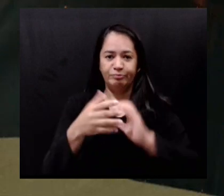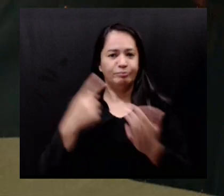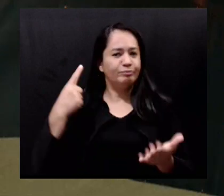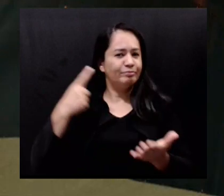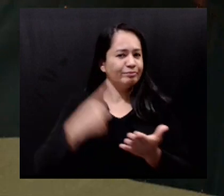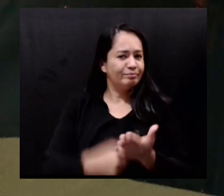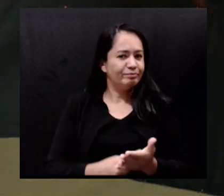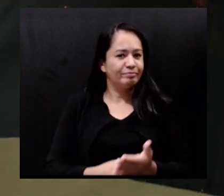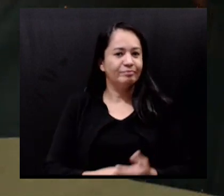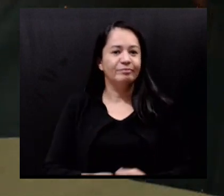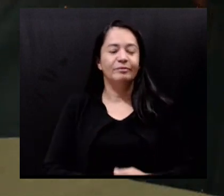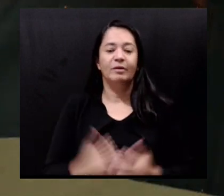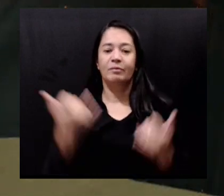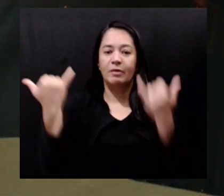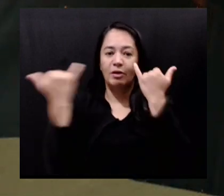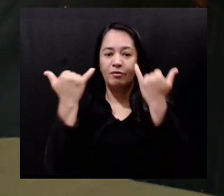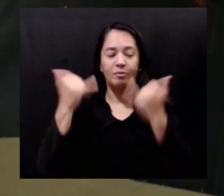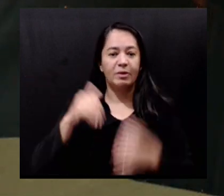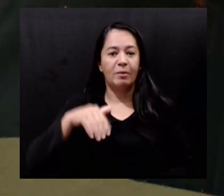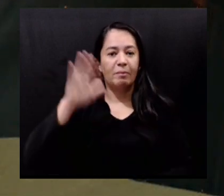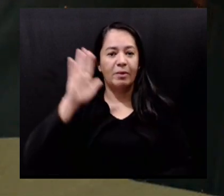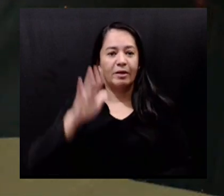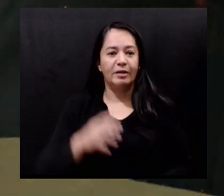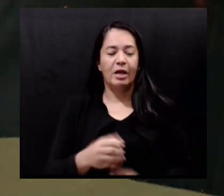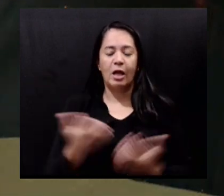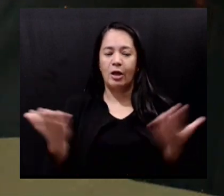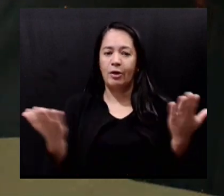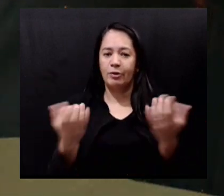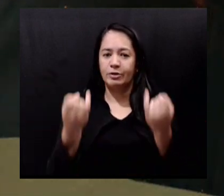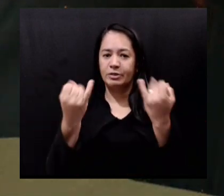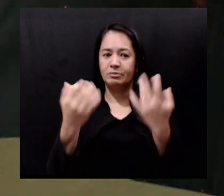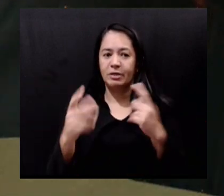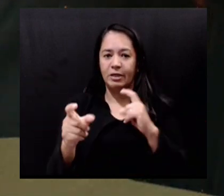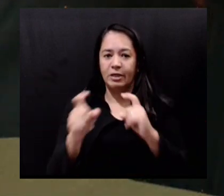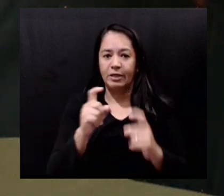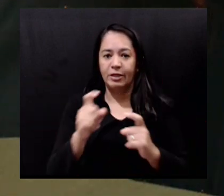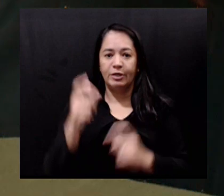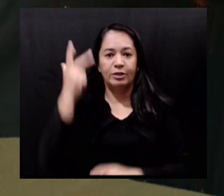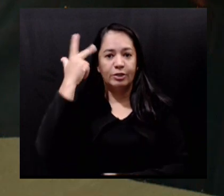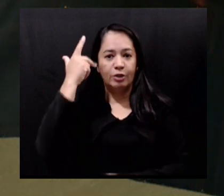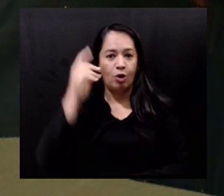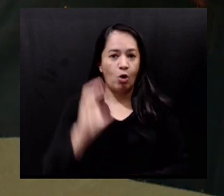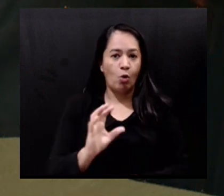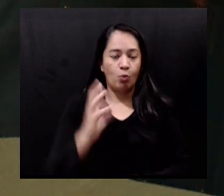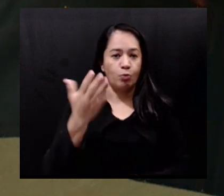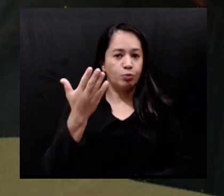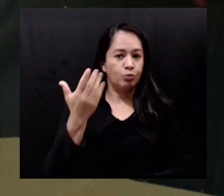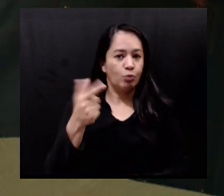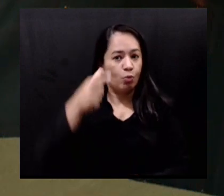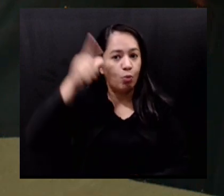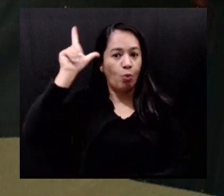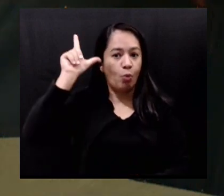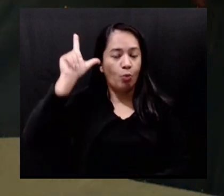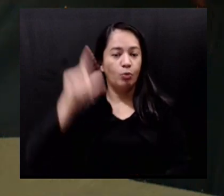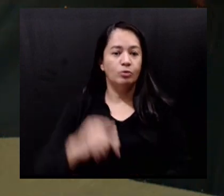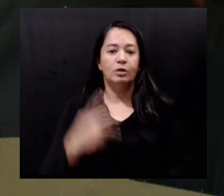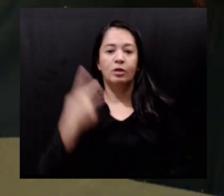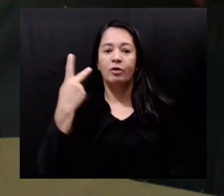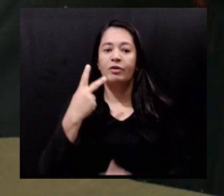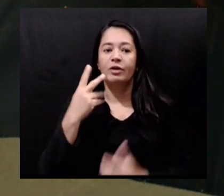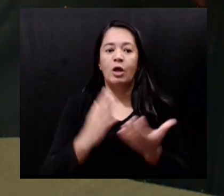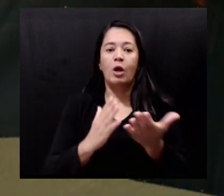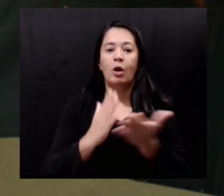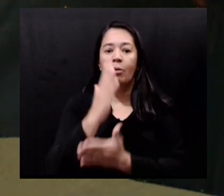informações chegando para você. Vamos falar da reunião ordinária que aconteceu ontem, segunda-feira, no plenário. Vereadores aprovam, então, em definitivo, o